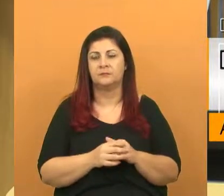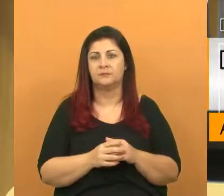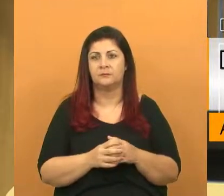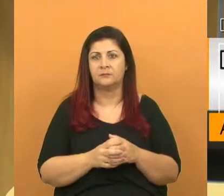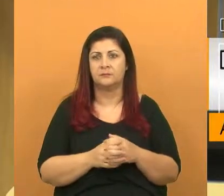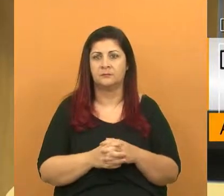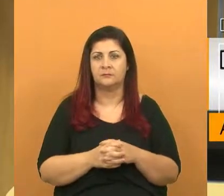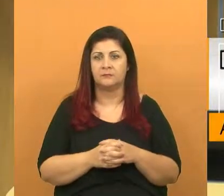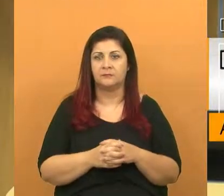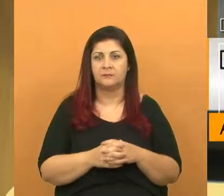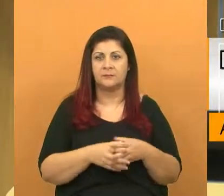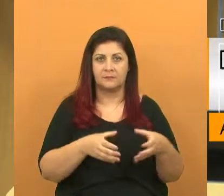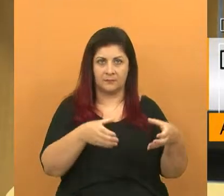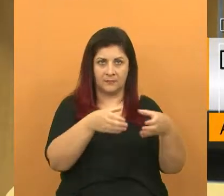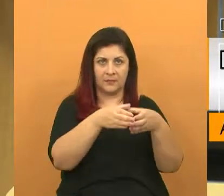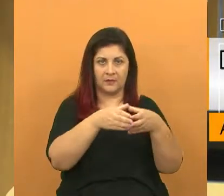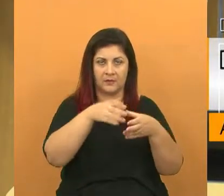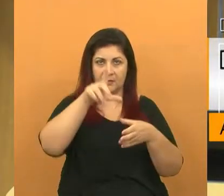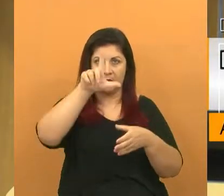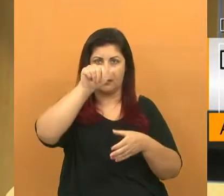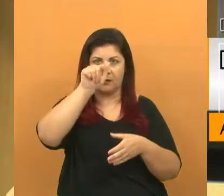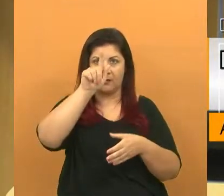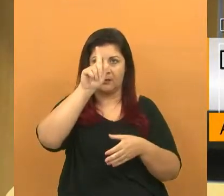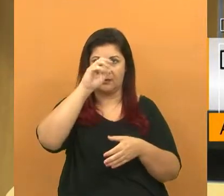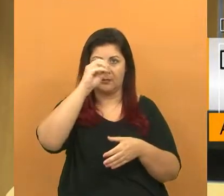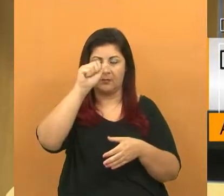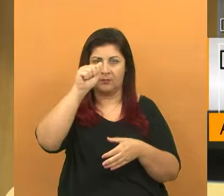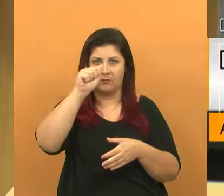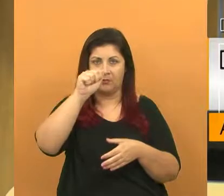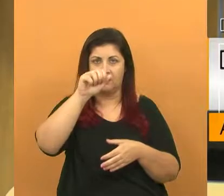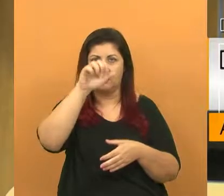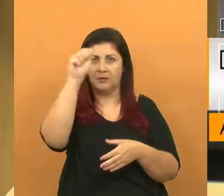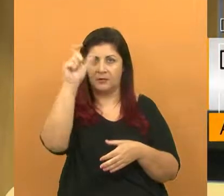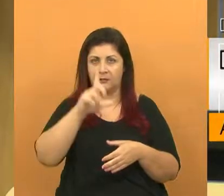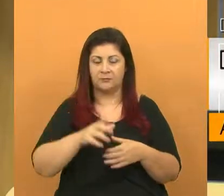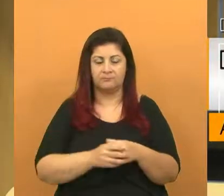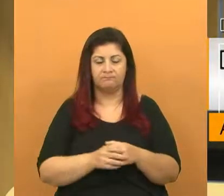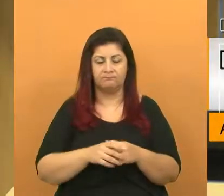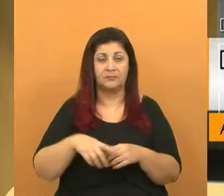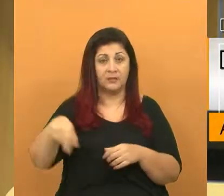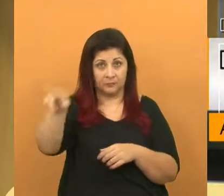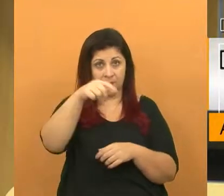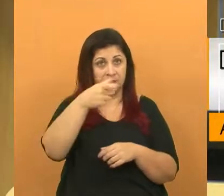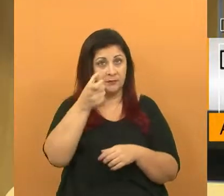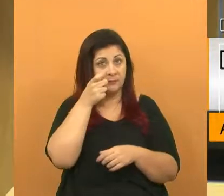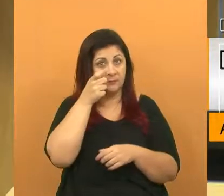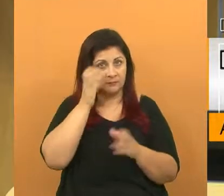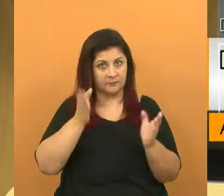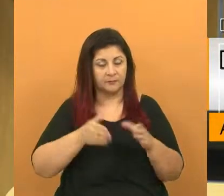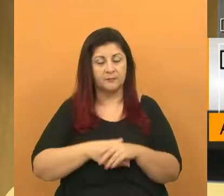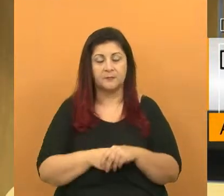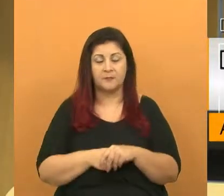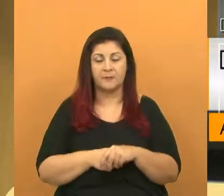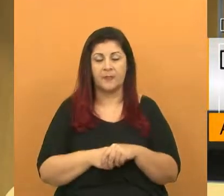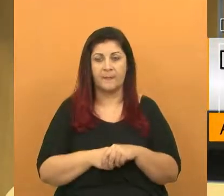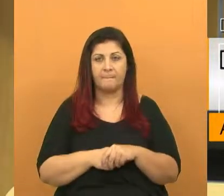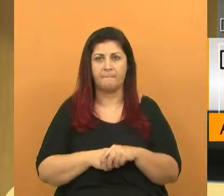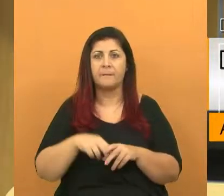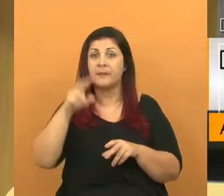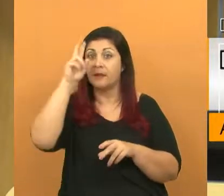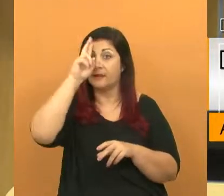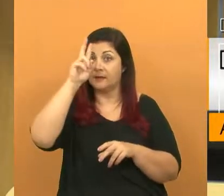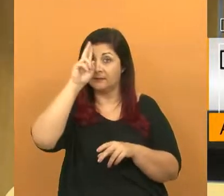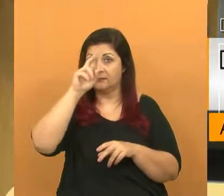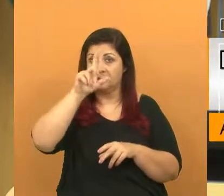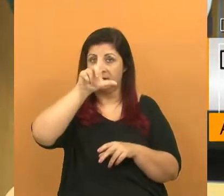lagoa azul vocês que tá escutando neste momento a história dessa lagoa azul